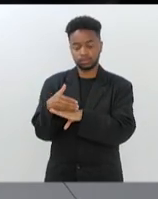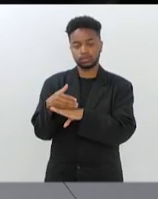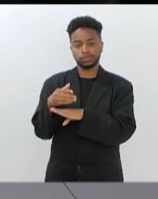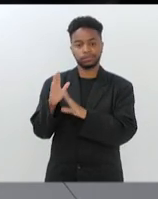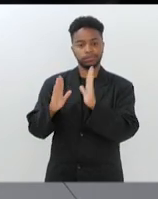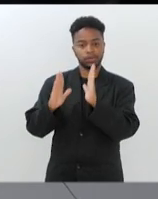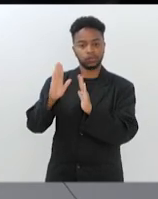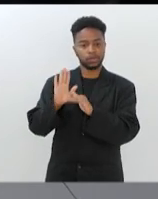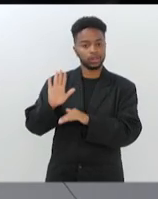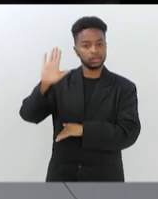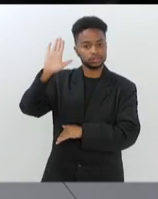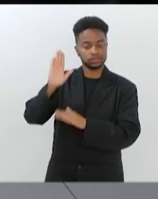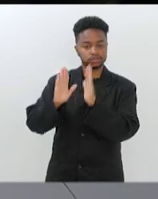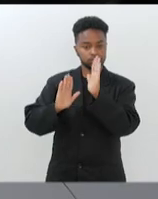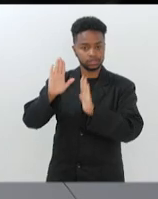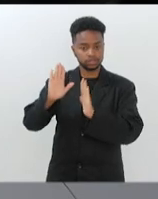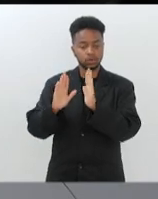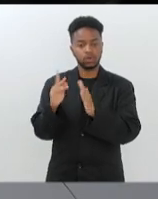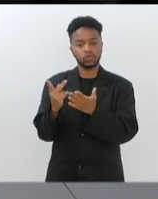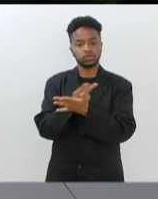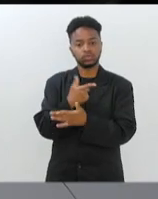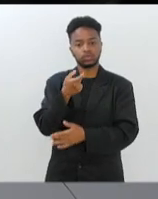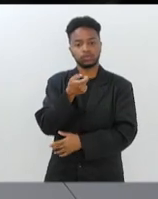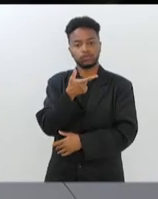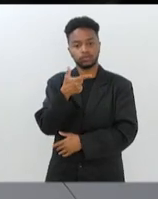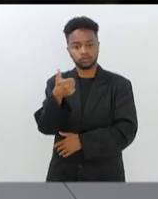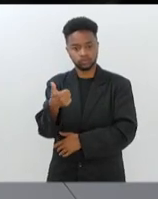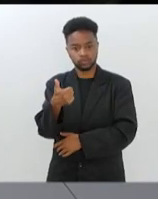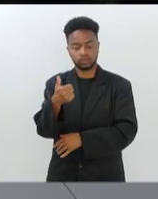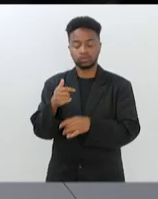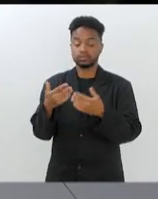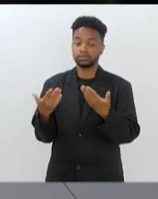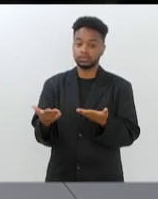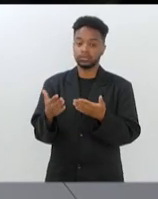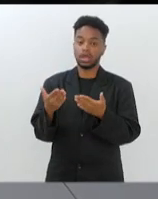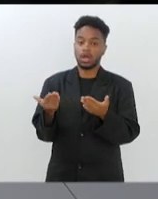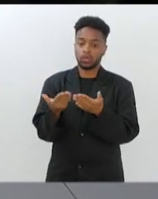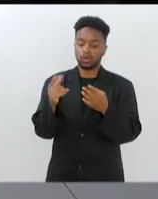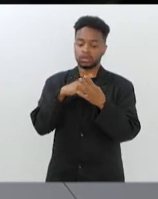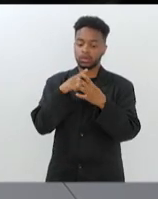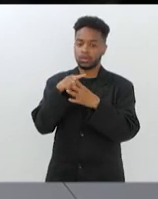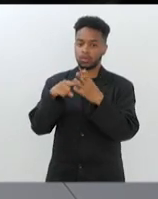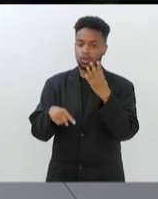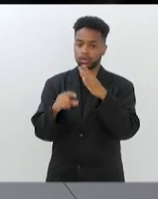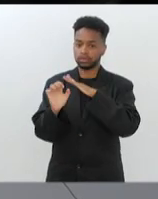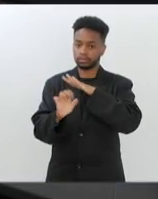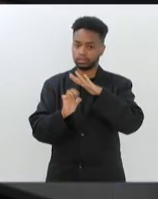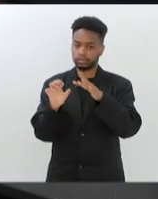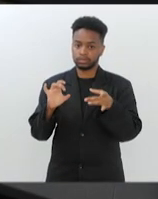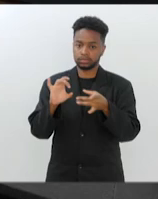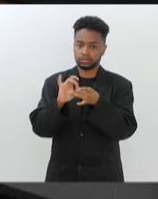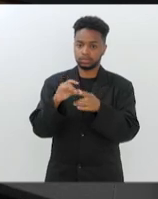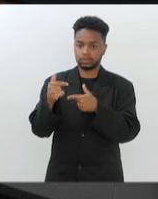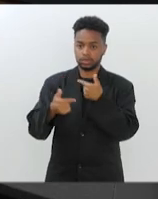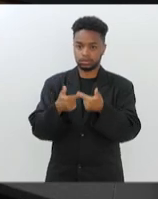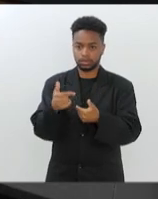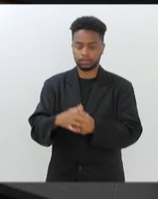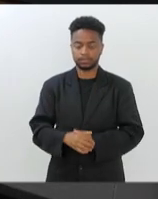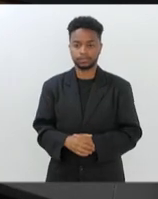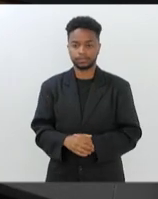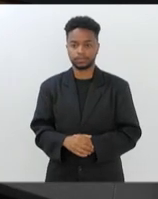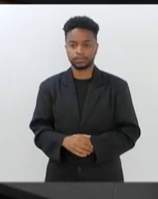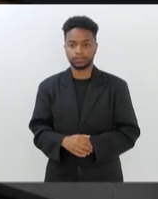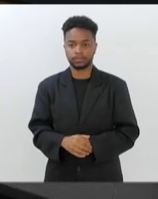licitação realizada em 2021 e elas Então são as quatro agências que nos atendem apesar de ter tido